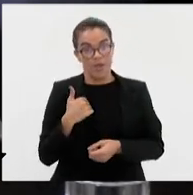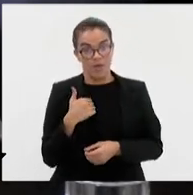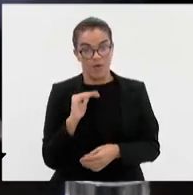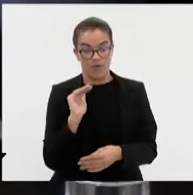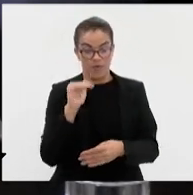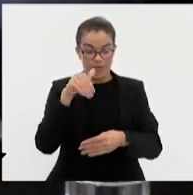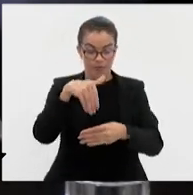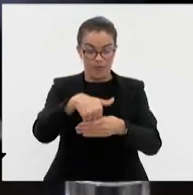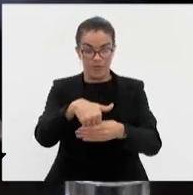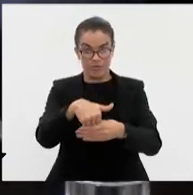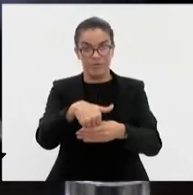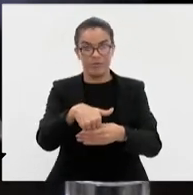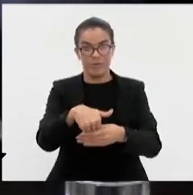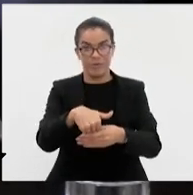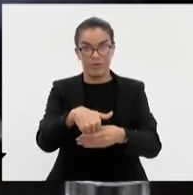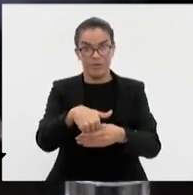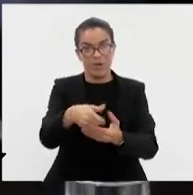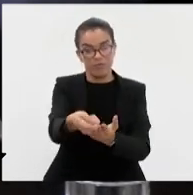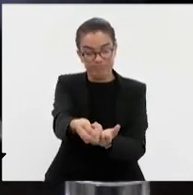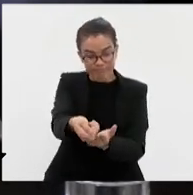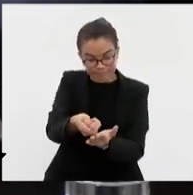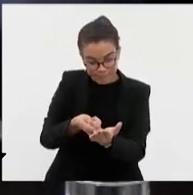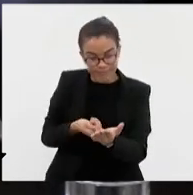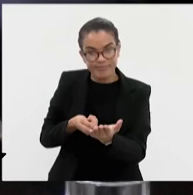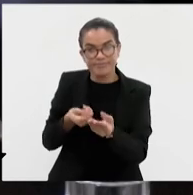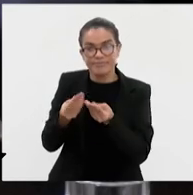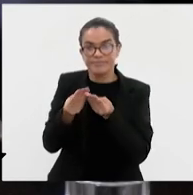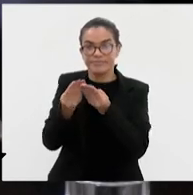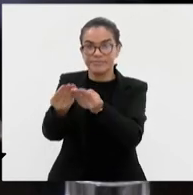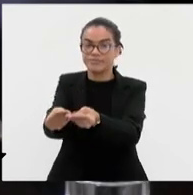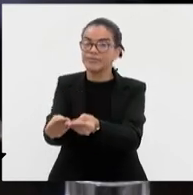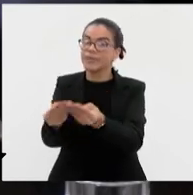né, e vou entregar escrito, é pela